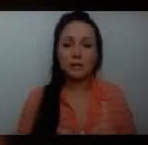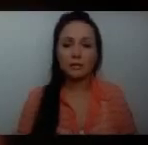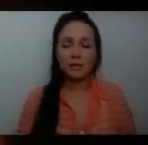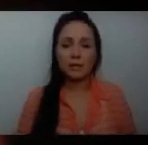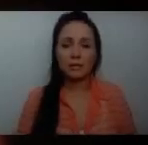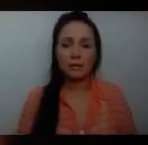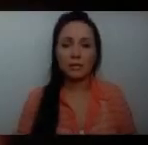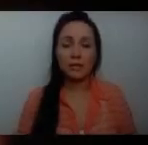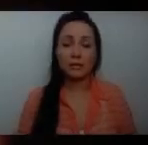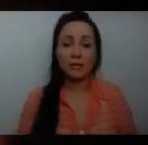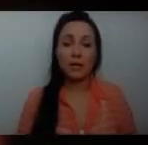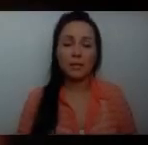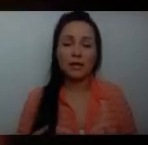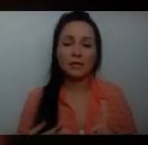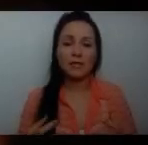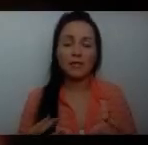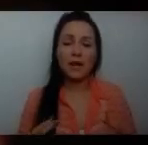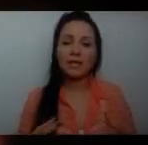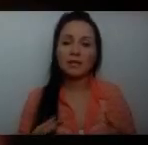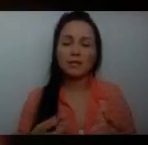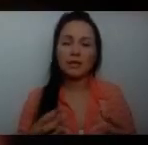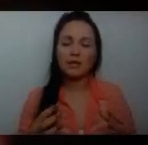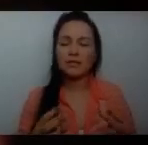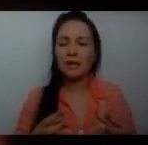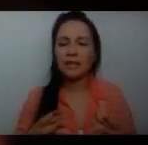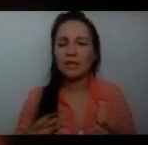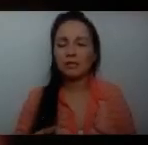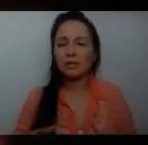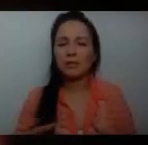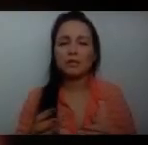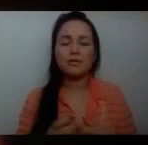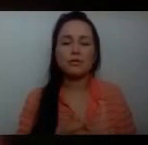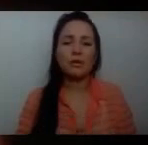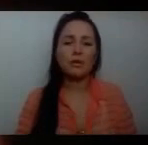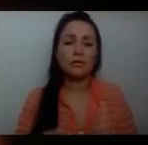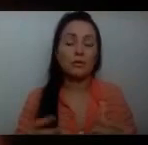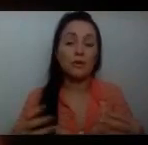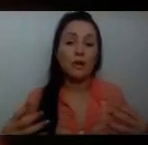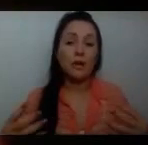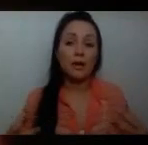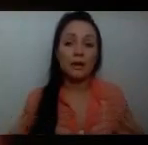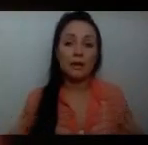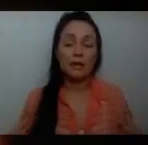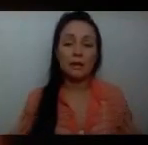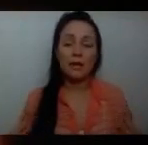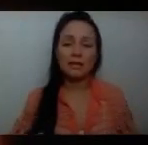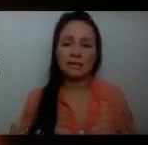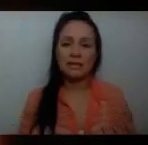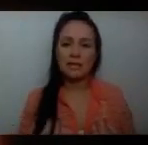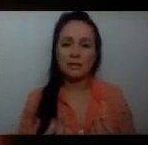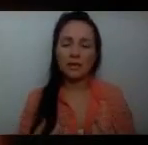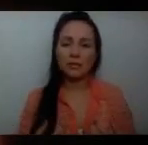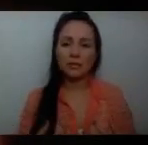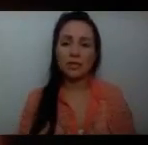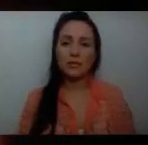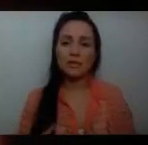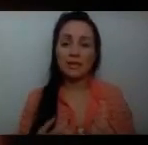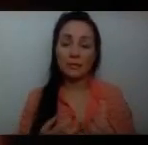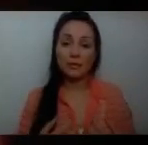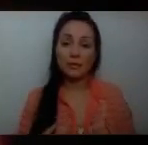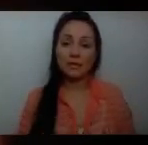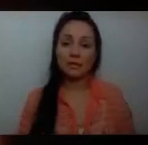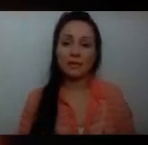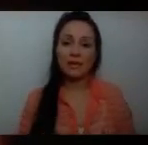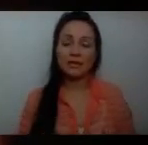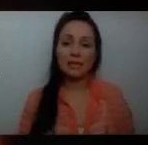bem dentro do relacionamento, mas com várias coisas, várias autoimposições ou a sensação da autoestima